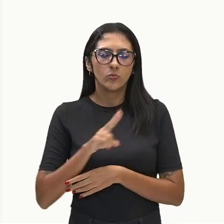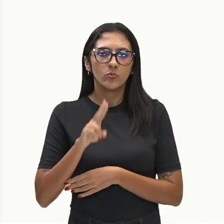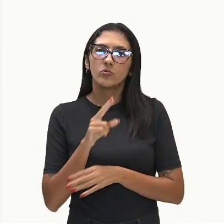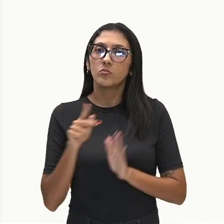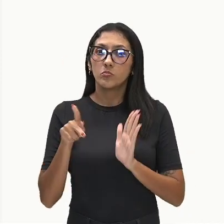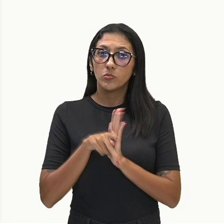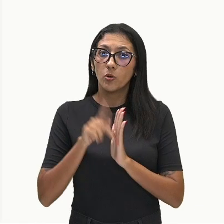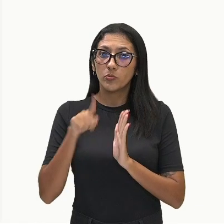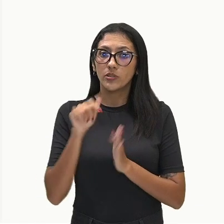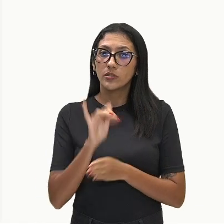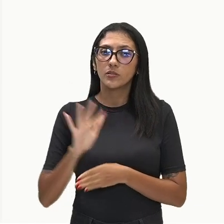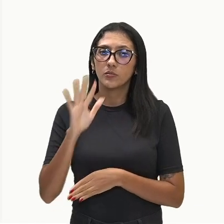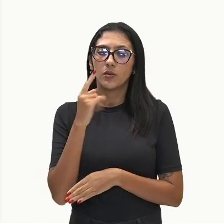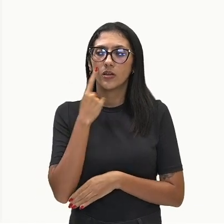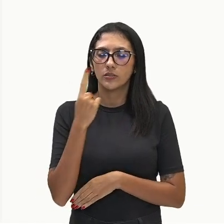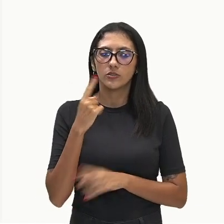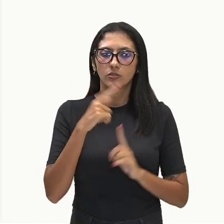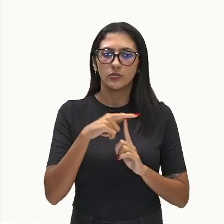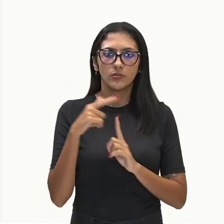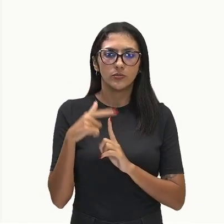triângulos retângulos.